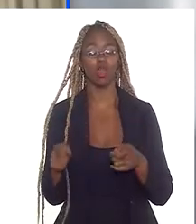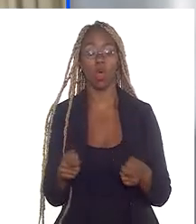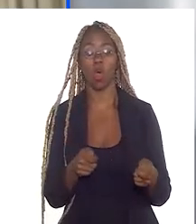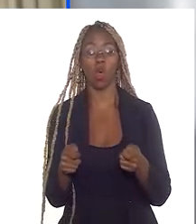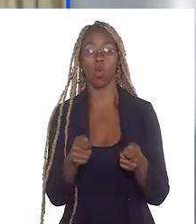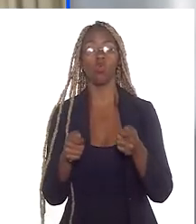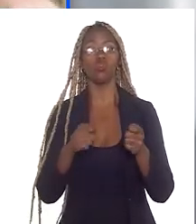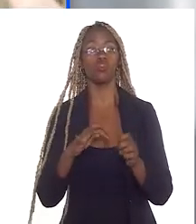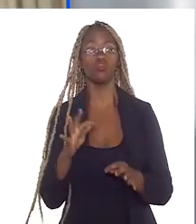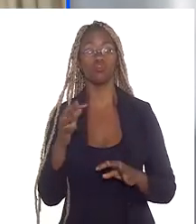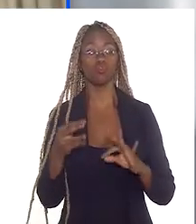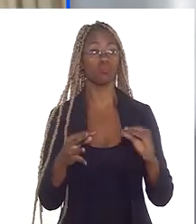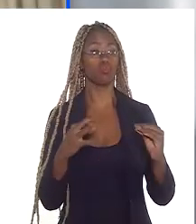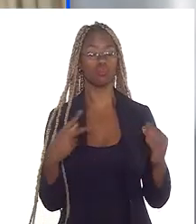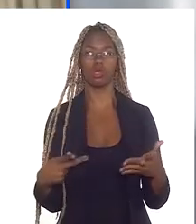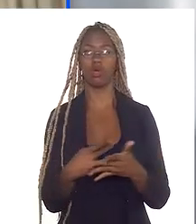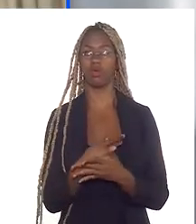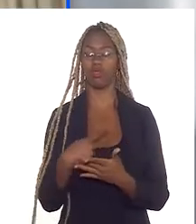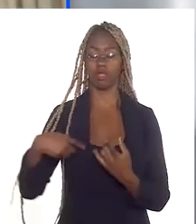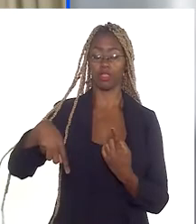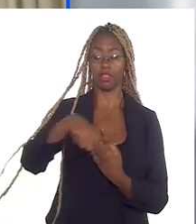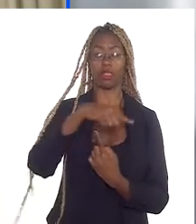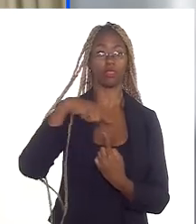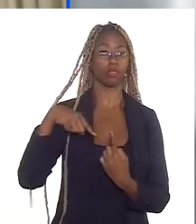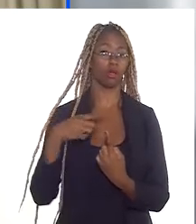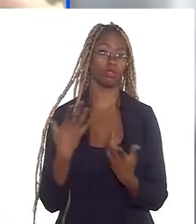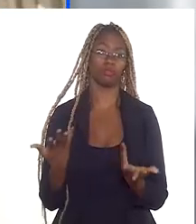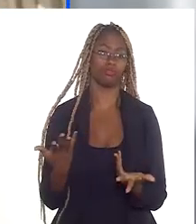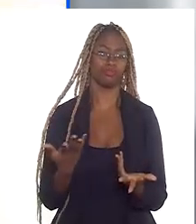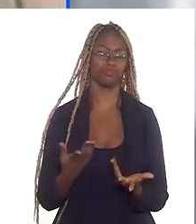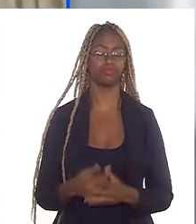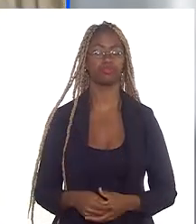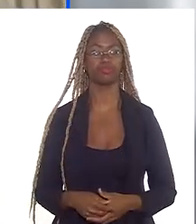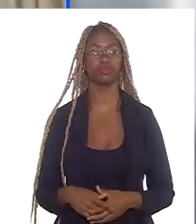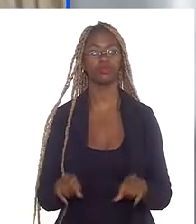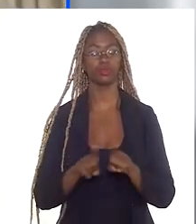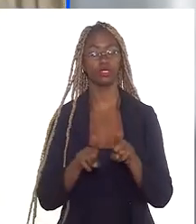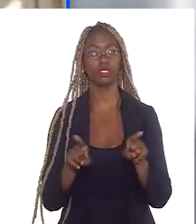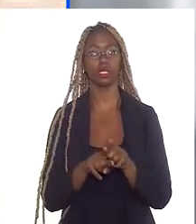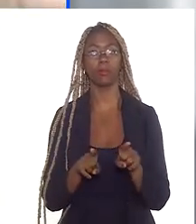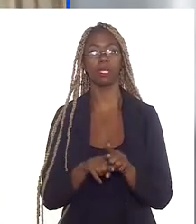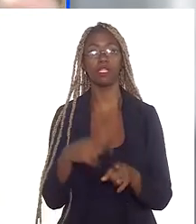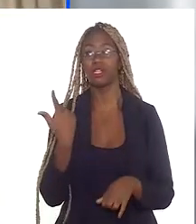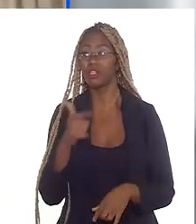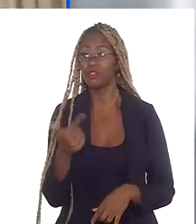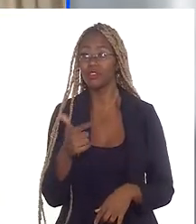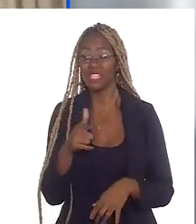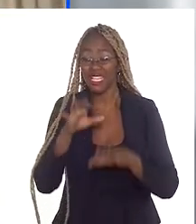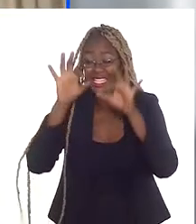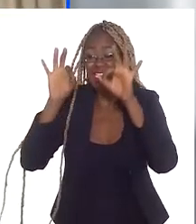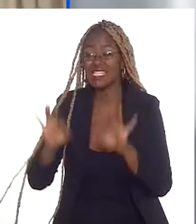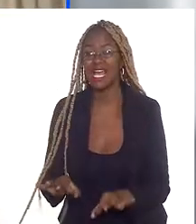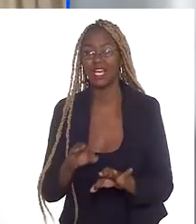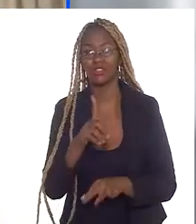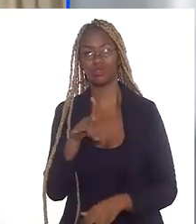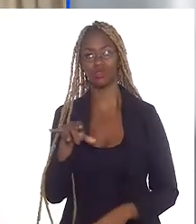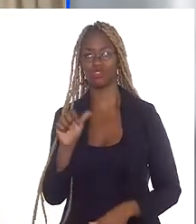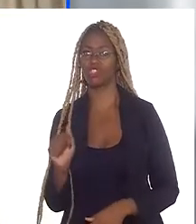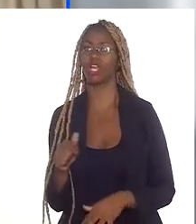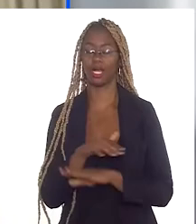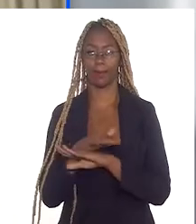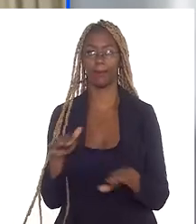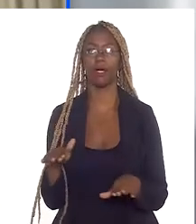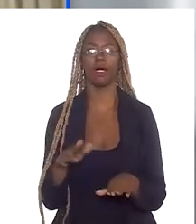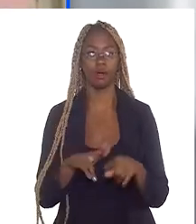ter controle de todos os fatores que acontecem e não há previsão de que isso vai acabar porque a gente